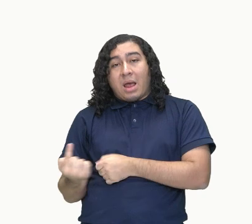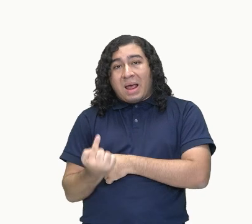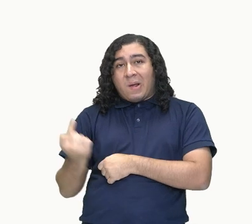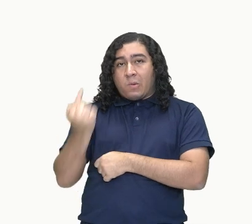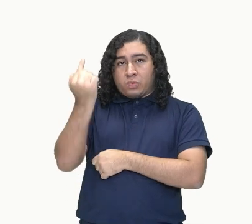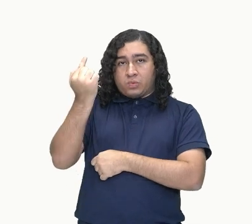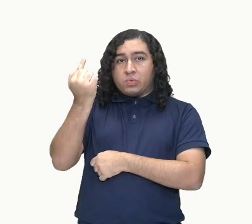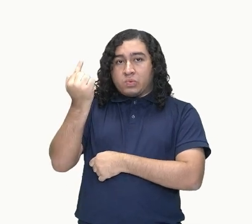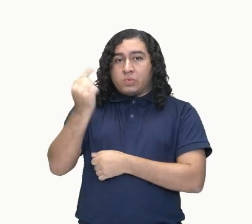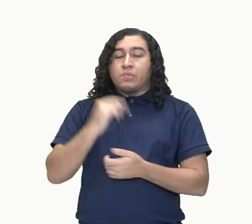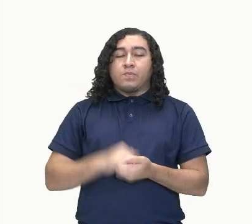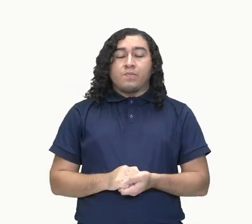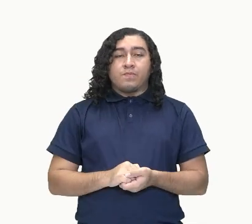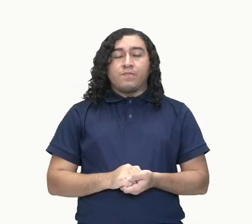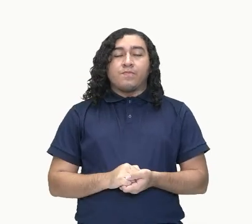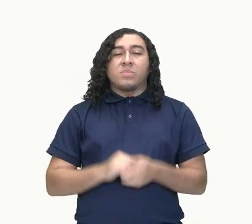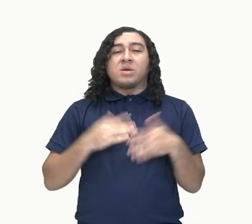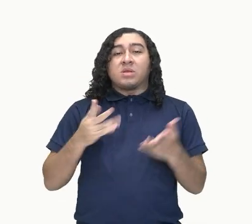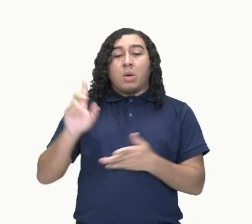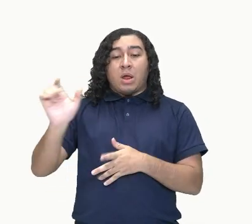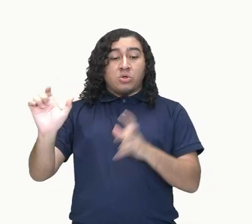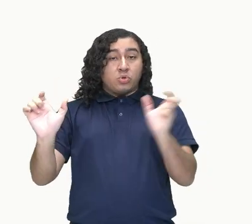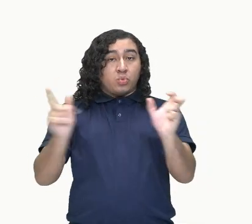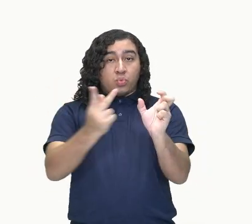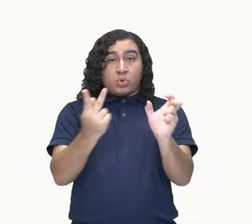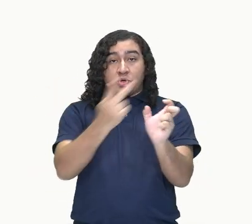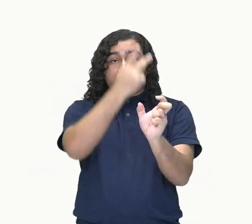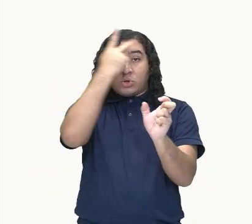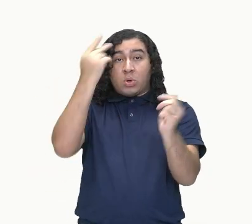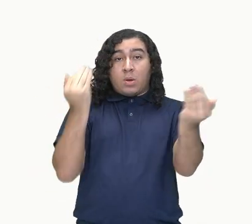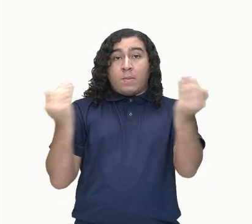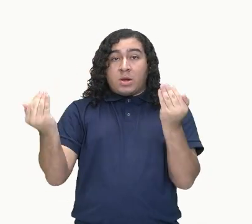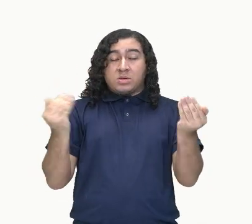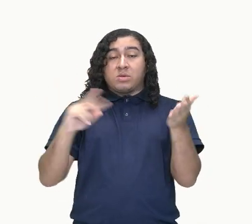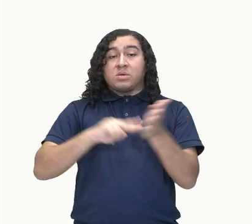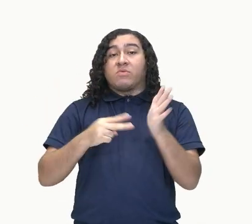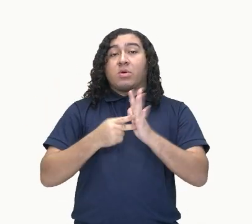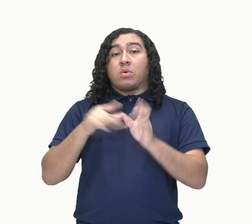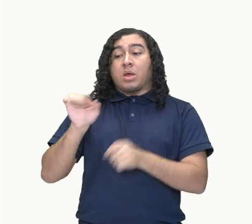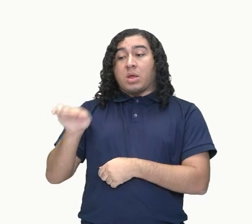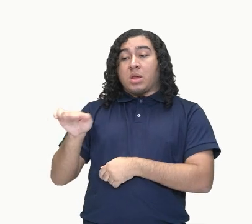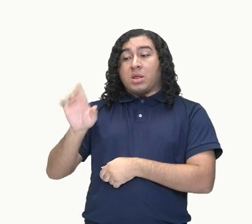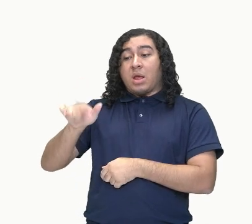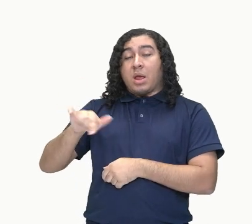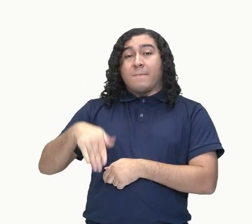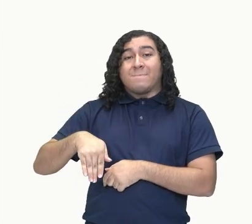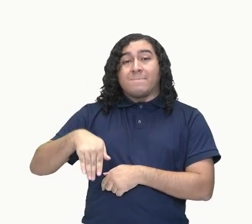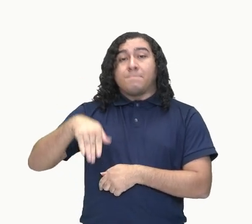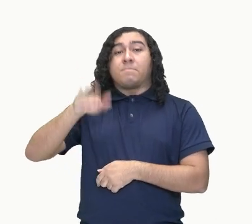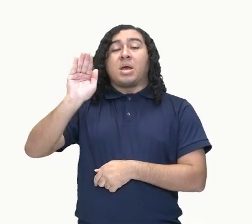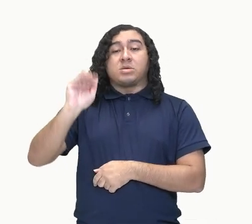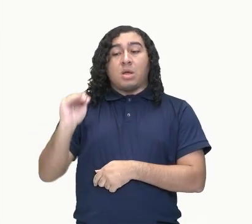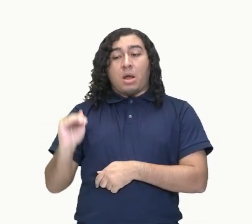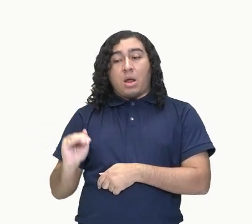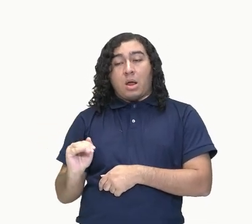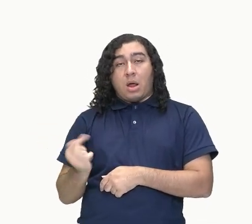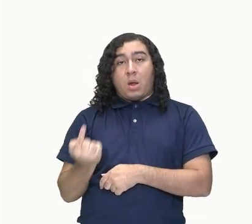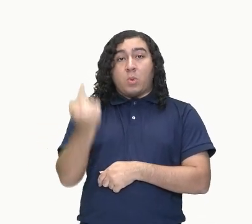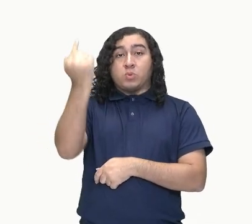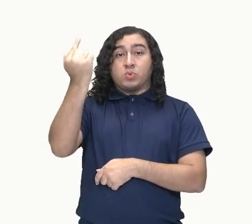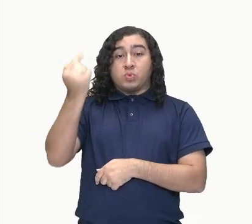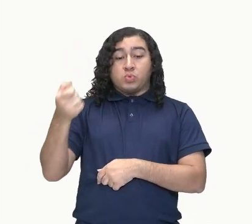Eu estou comparando aqui o Pedro e o João. Eu estou dizendo que o Pedro, ele é mais